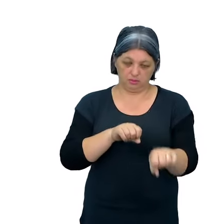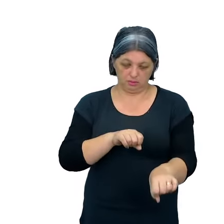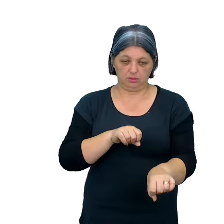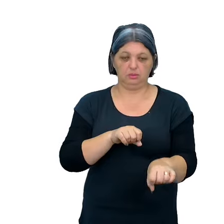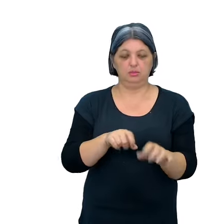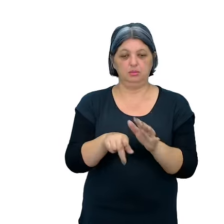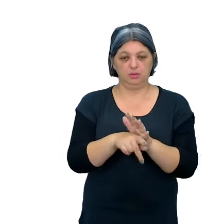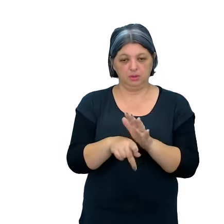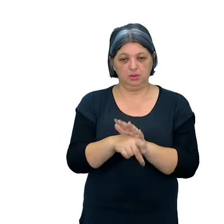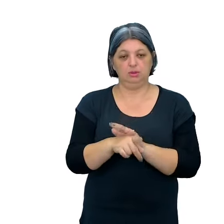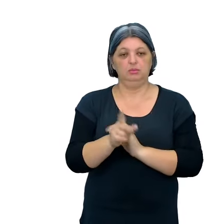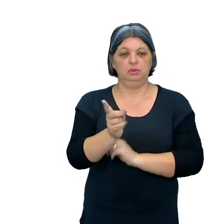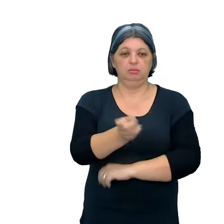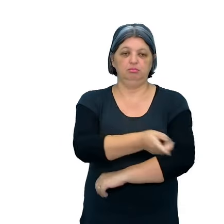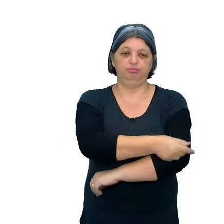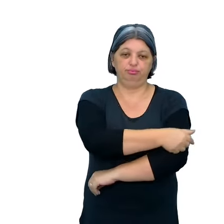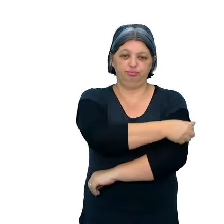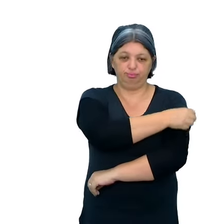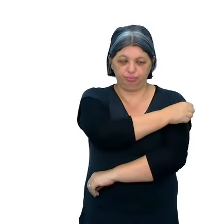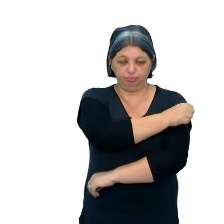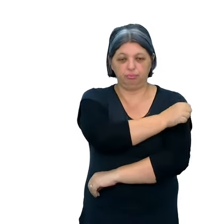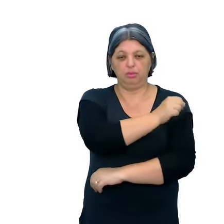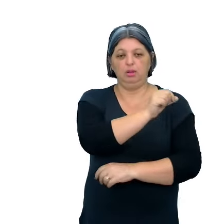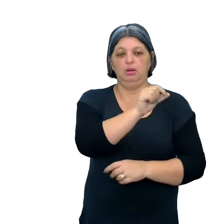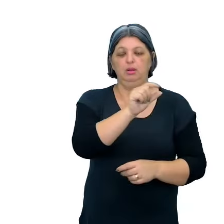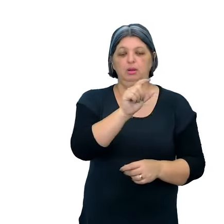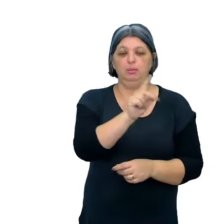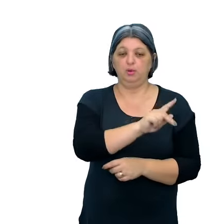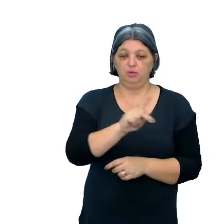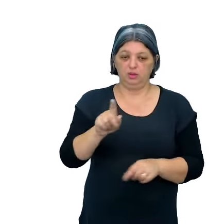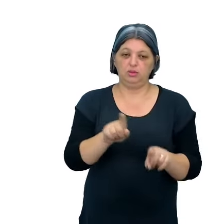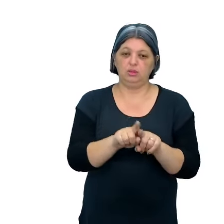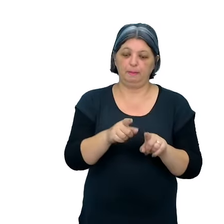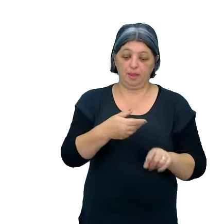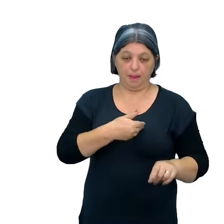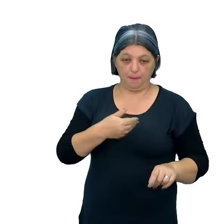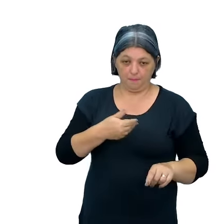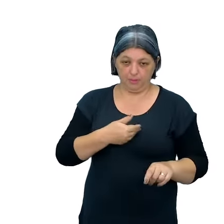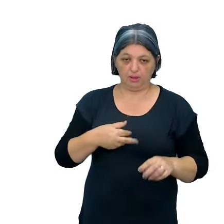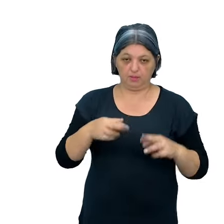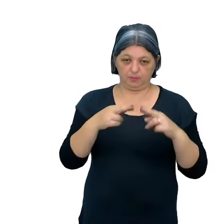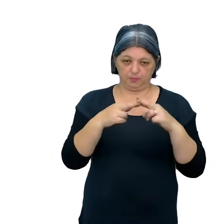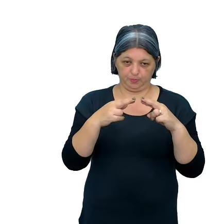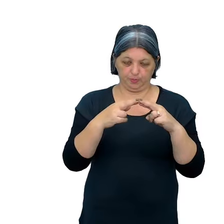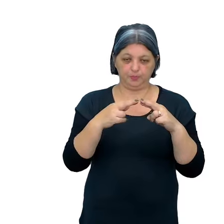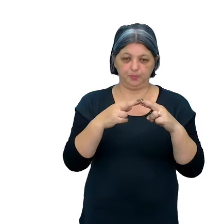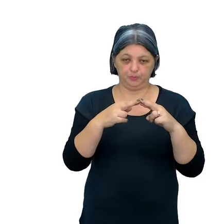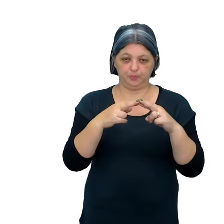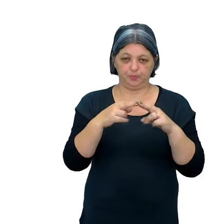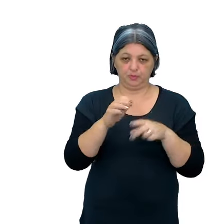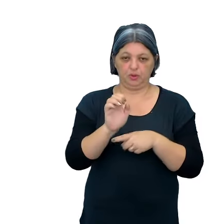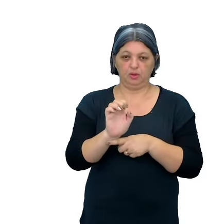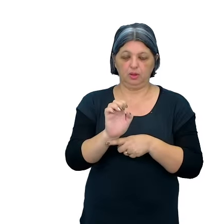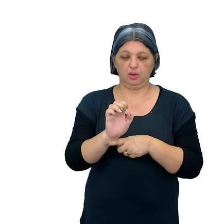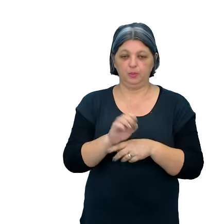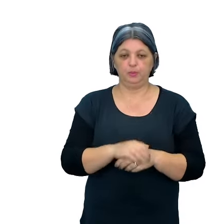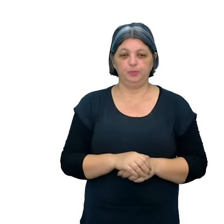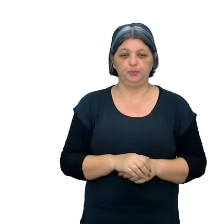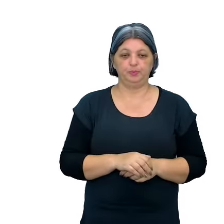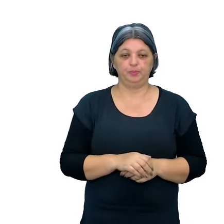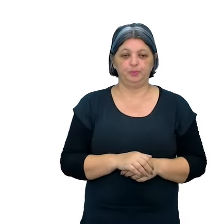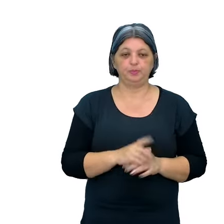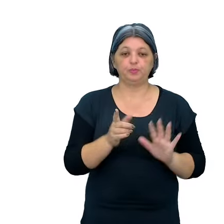né, onde os nossos os professores também colegas de vocês da rede estadual, irão